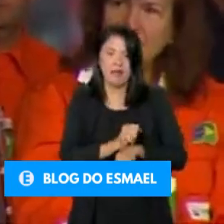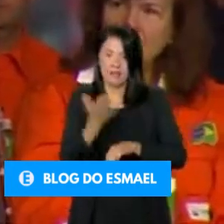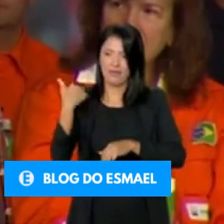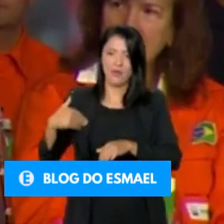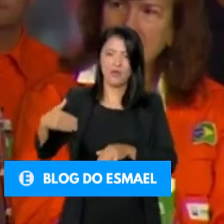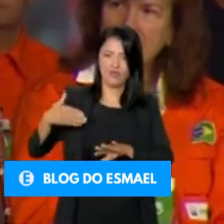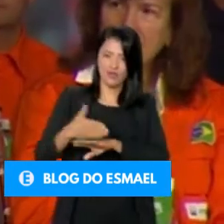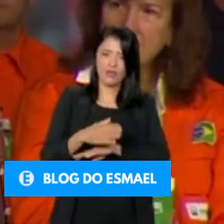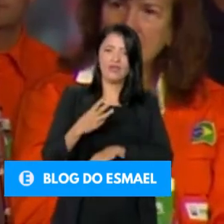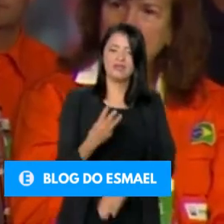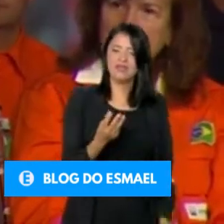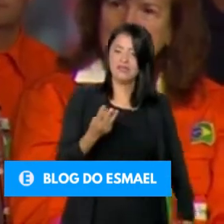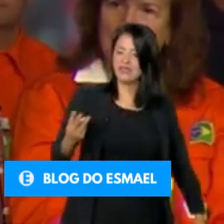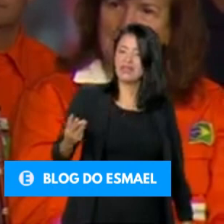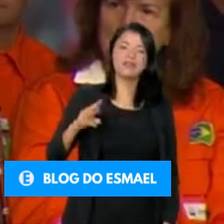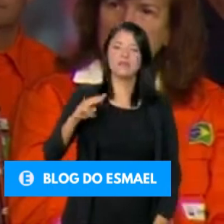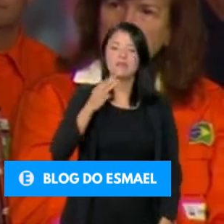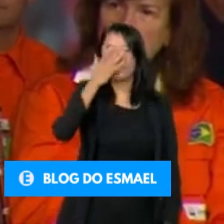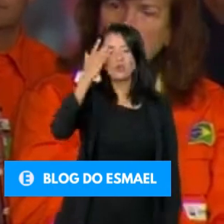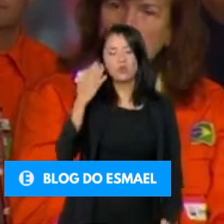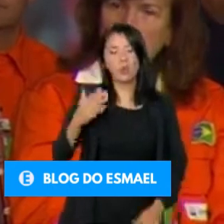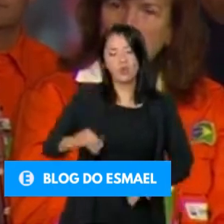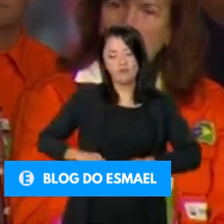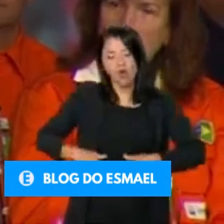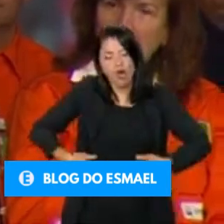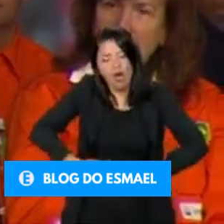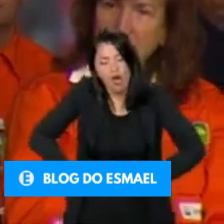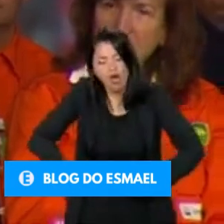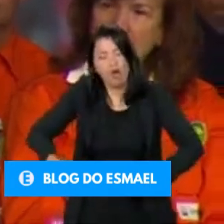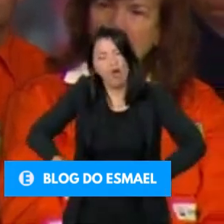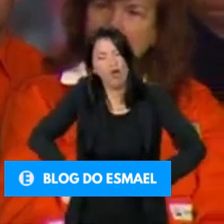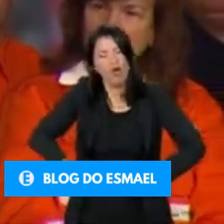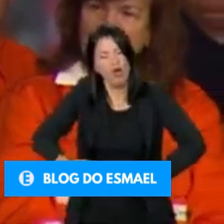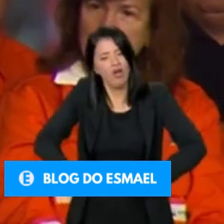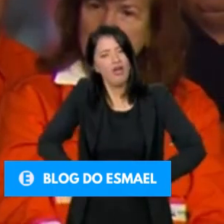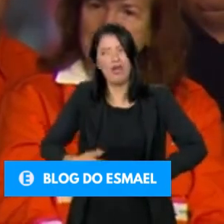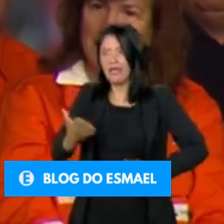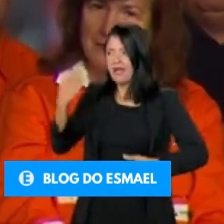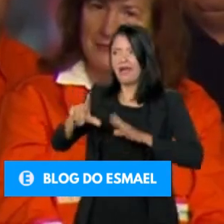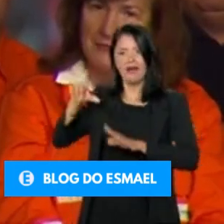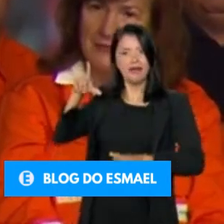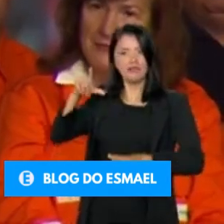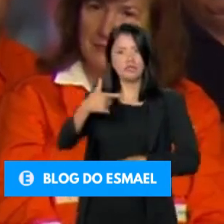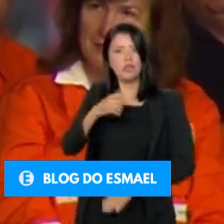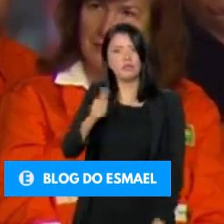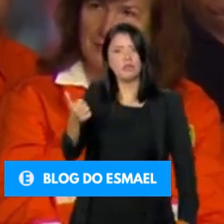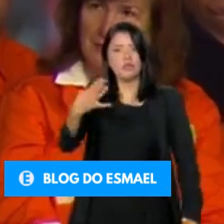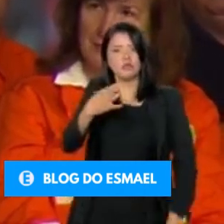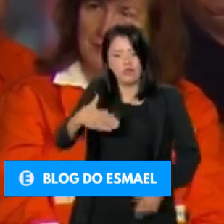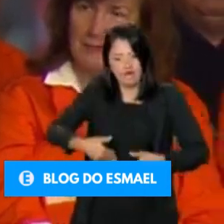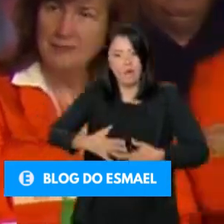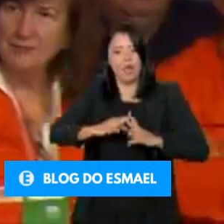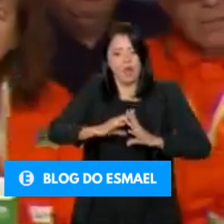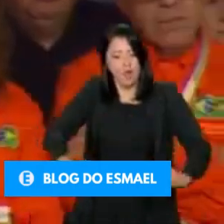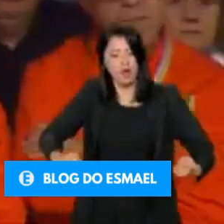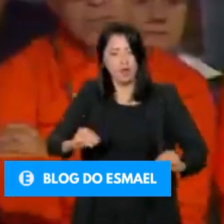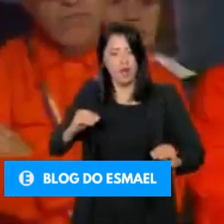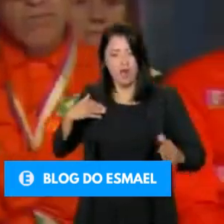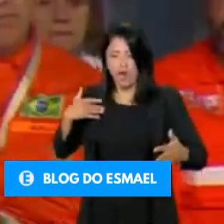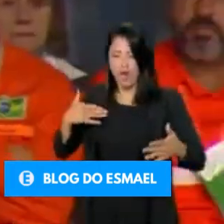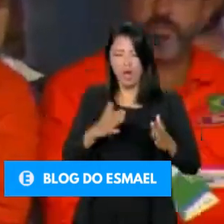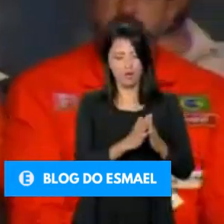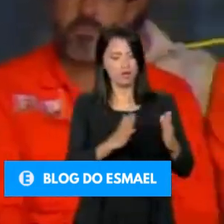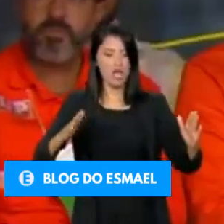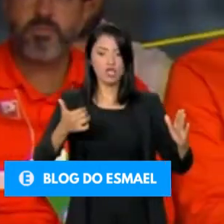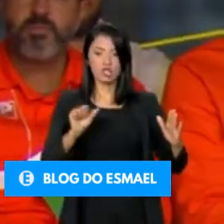encontramos com 33 milhões de pessoas passando fome e nós tínhamos acabado com a fome em 2014. Nesses 18 meses, nós